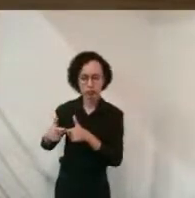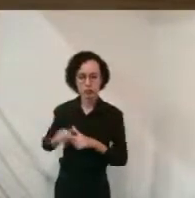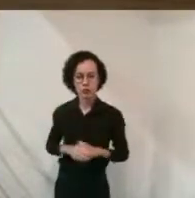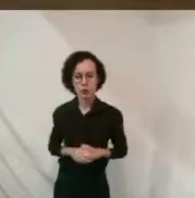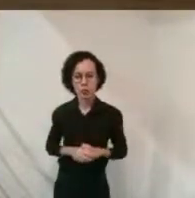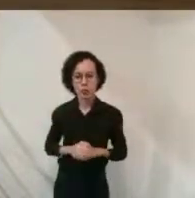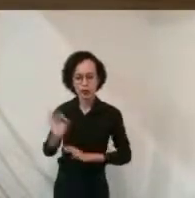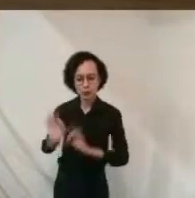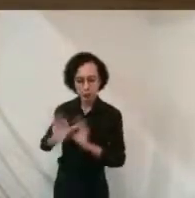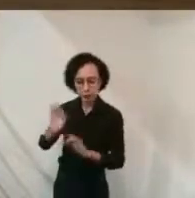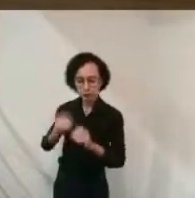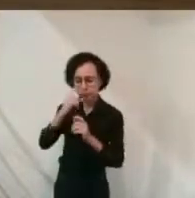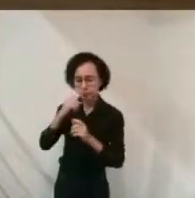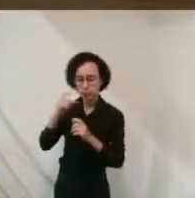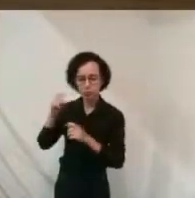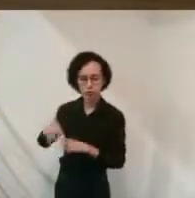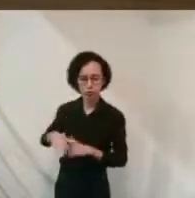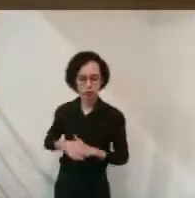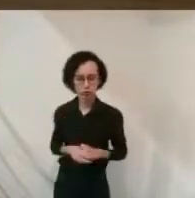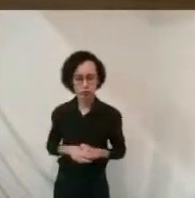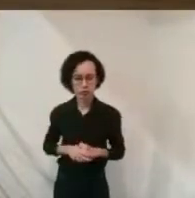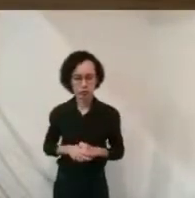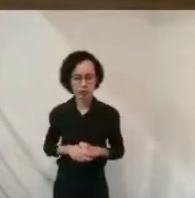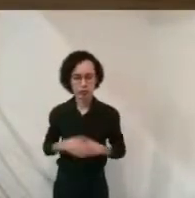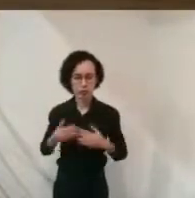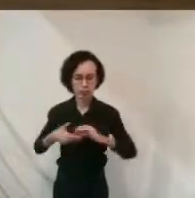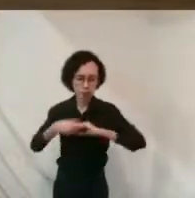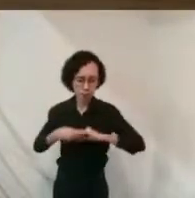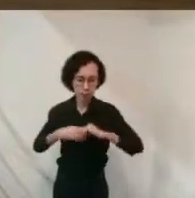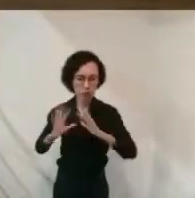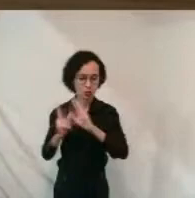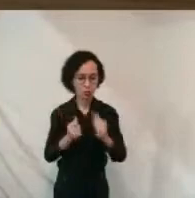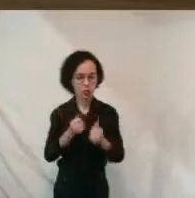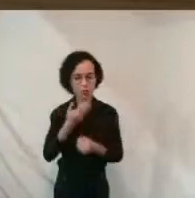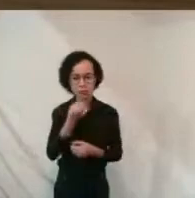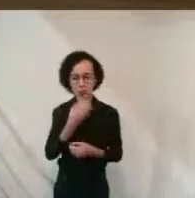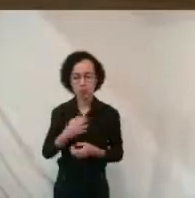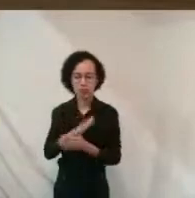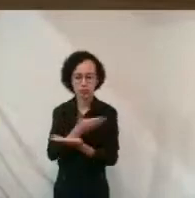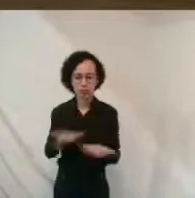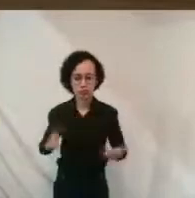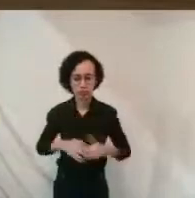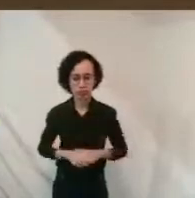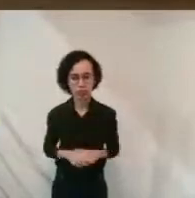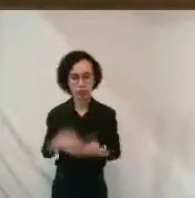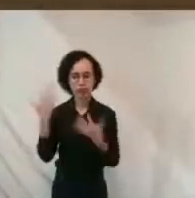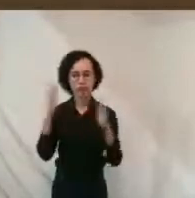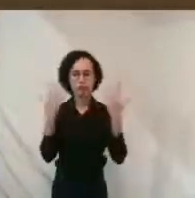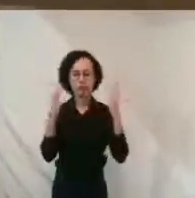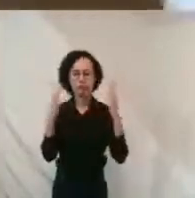Então, meus cumprimentos, desejo a todos e a todas um excelente evento.